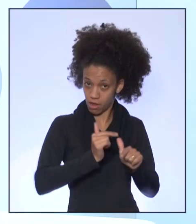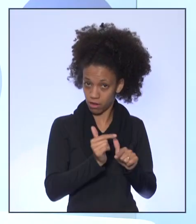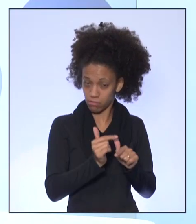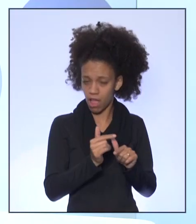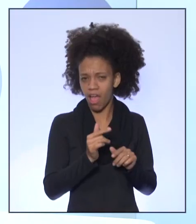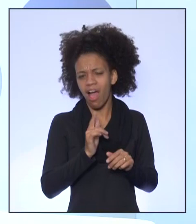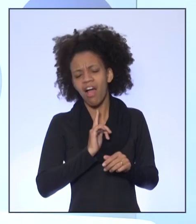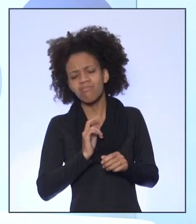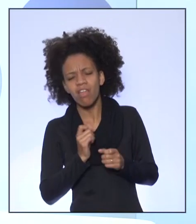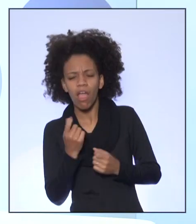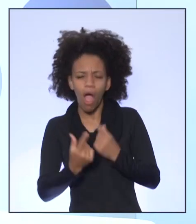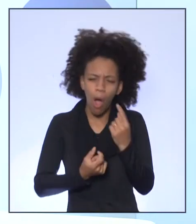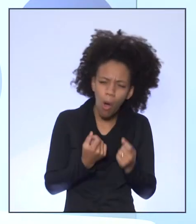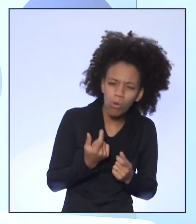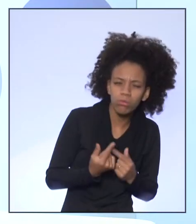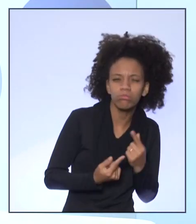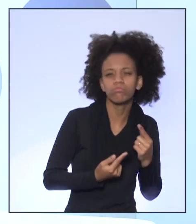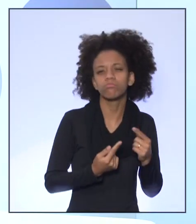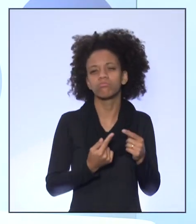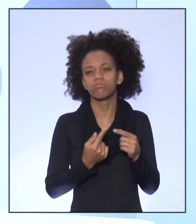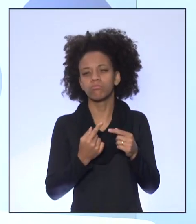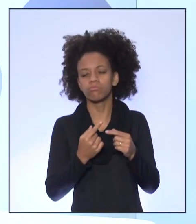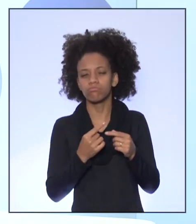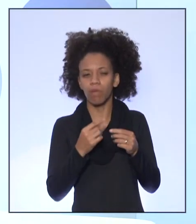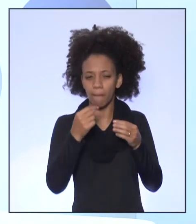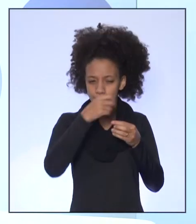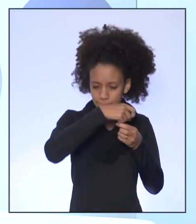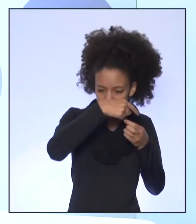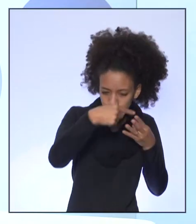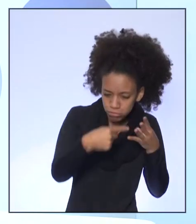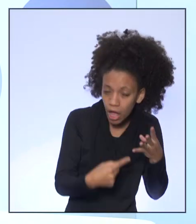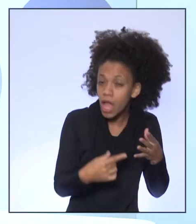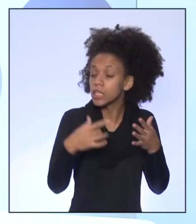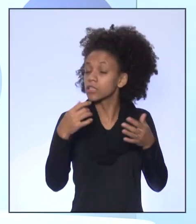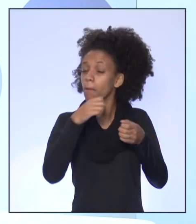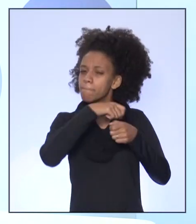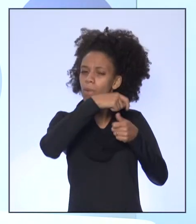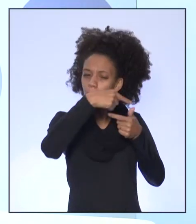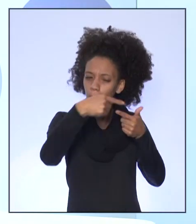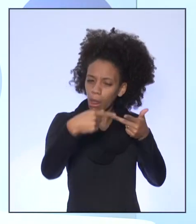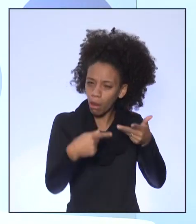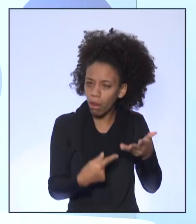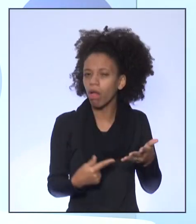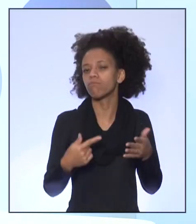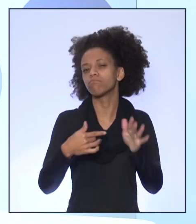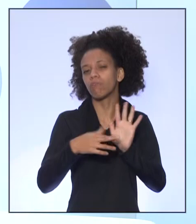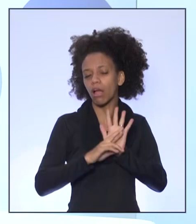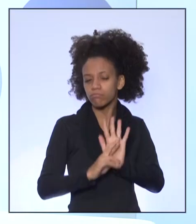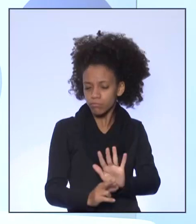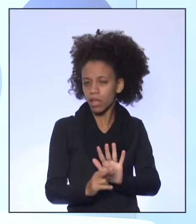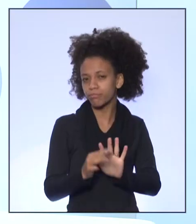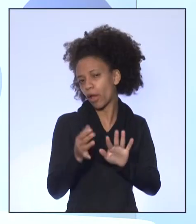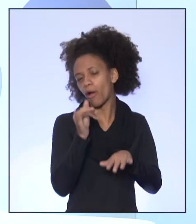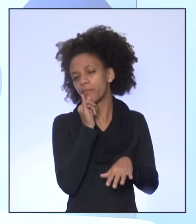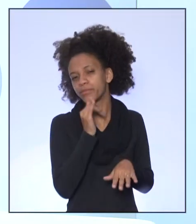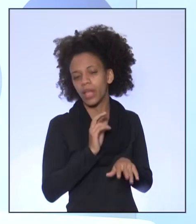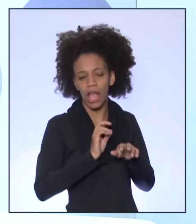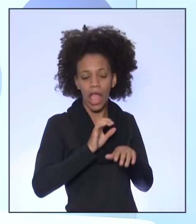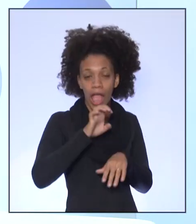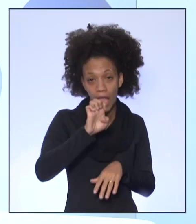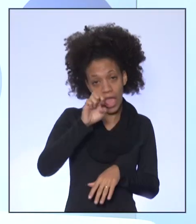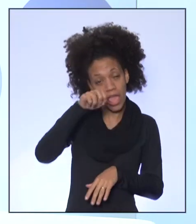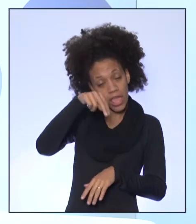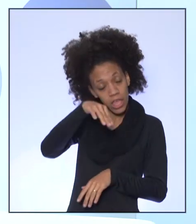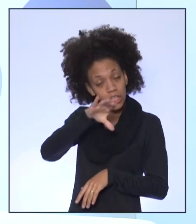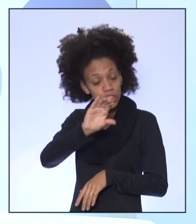alguns elementos que fazem com que vocês identifiquem melhor, né, a posição de cada figura. Por exemplo, a enxada ela representa o